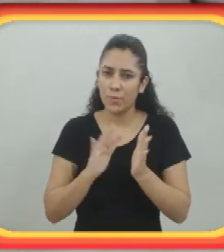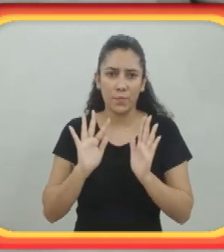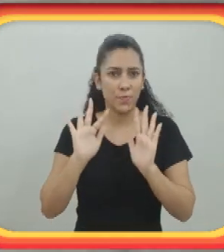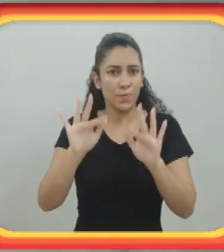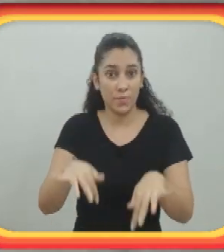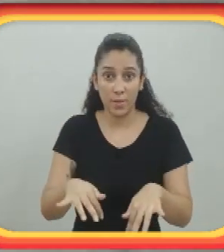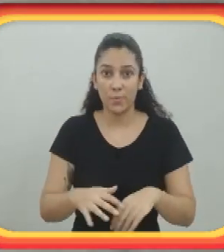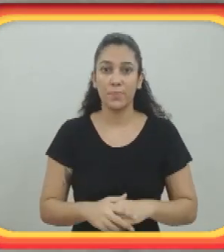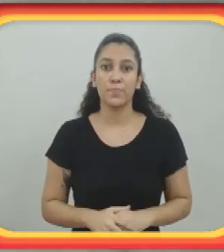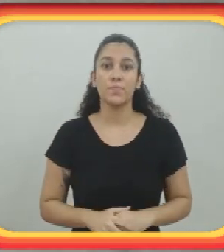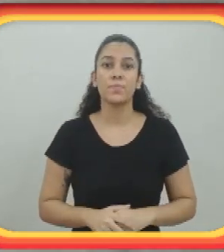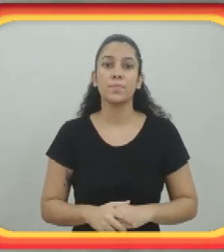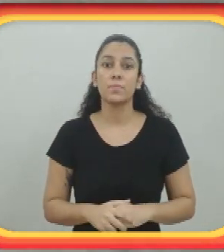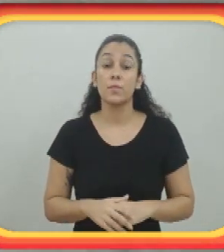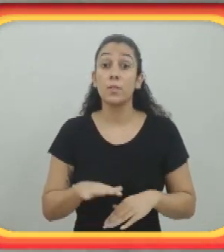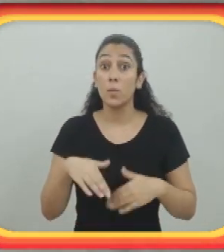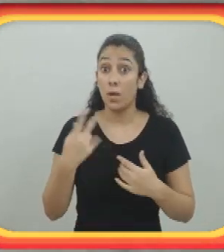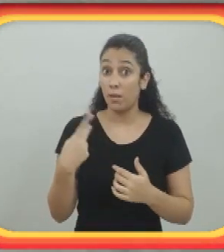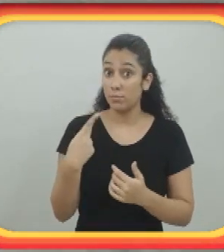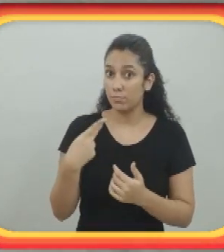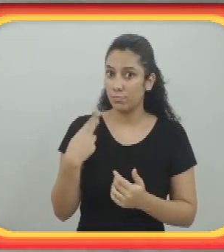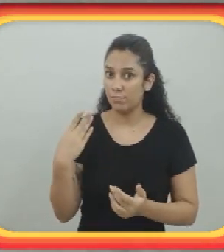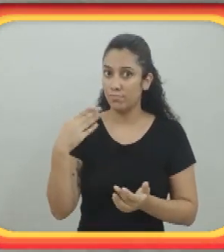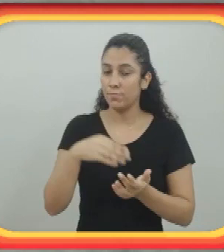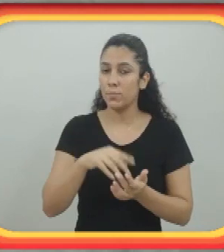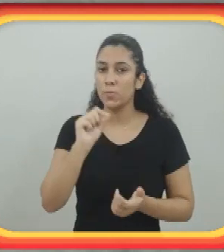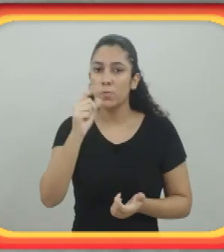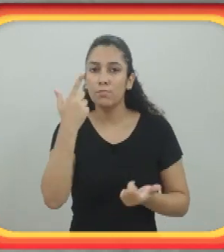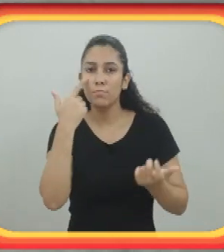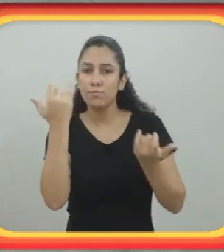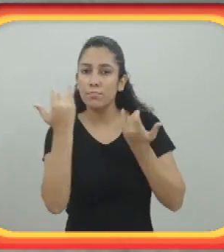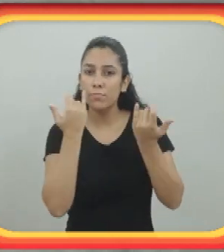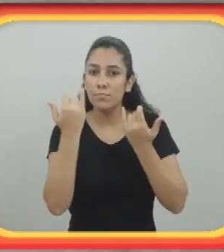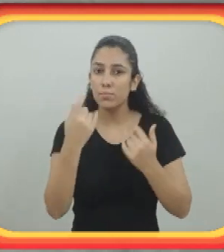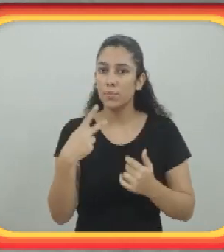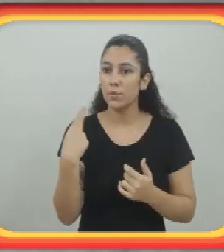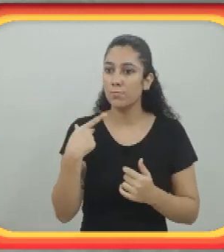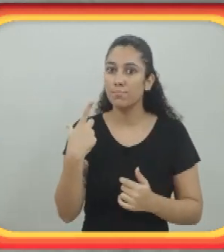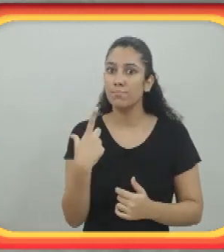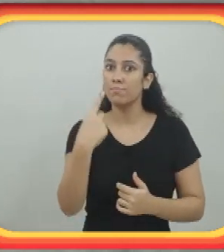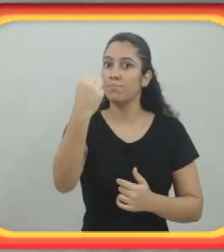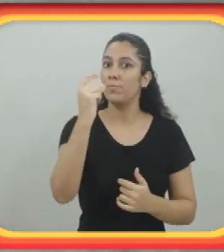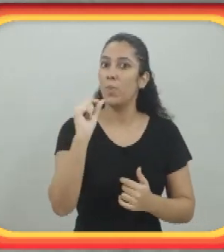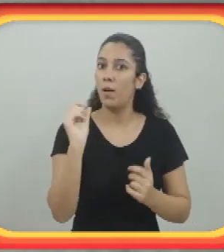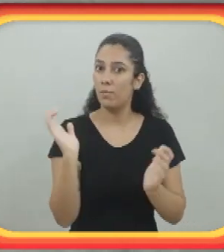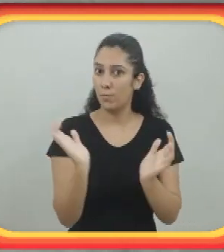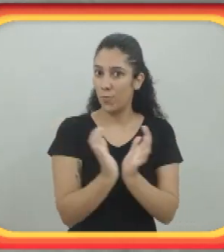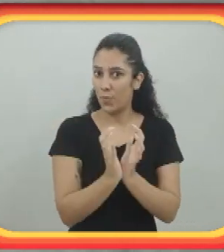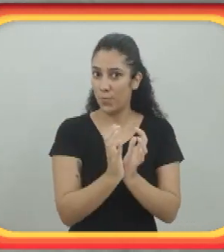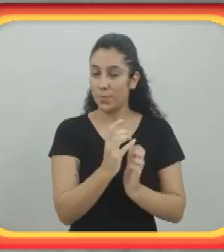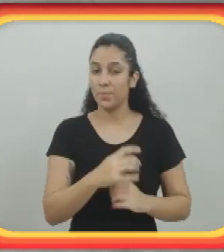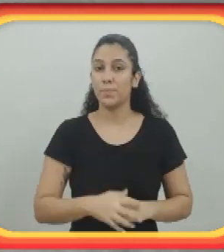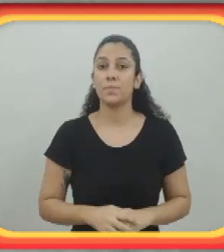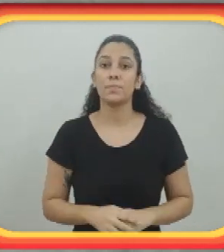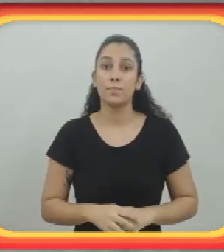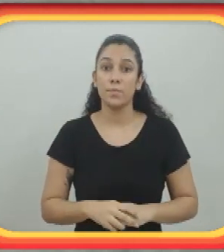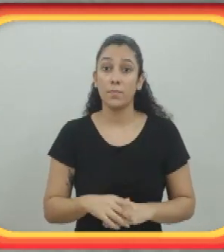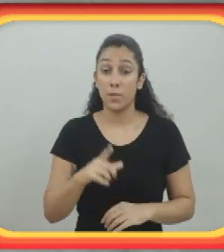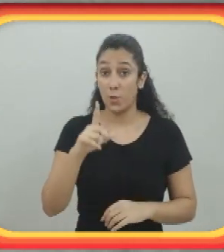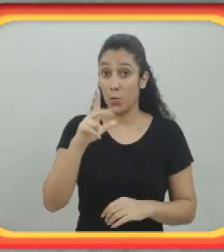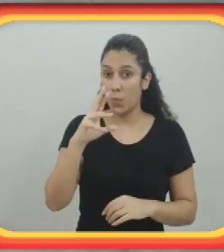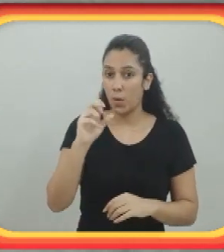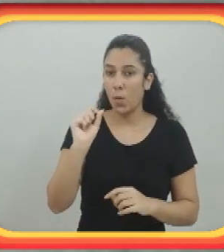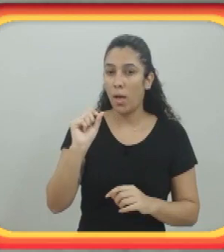final. Quando chegou pra gente, né, a informação, né, de que nós fomos escolhidos pela turma, o Lucas